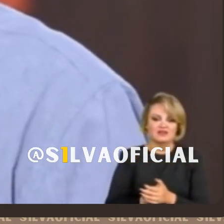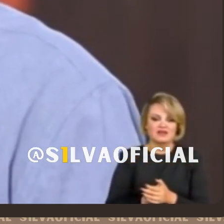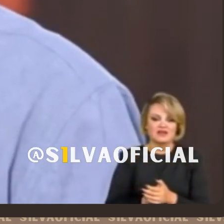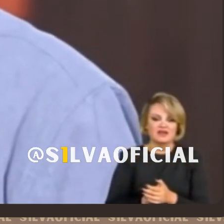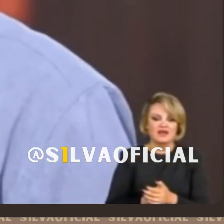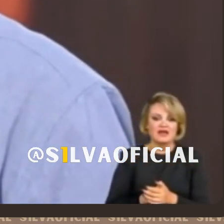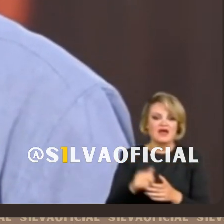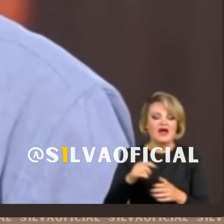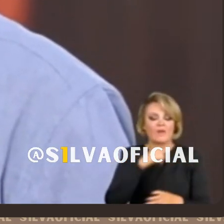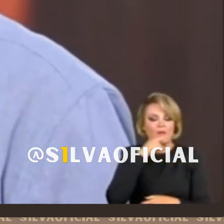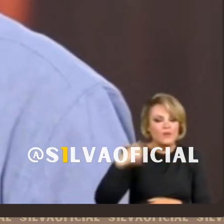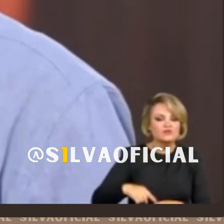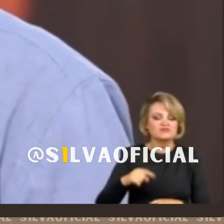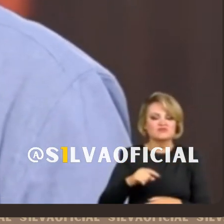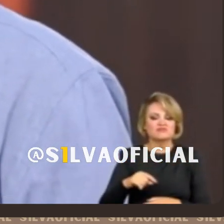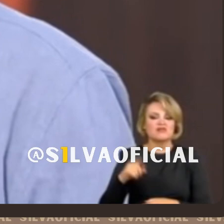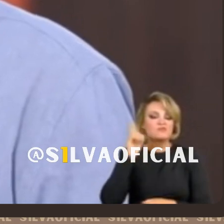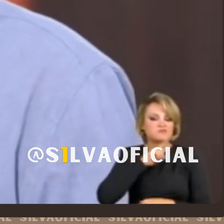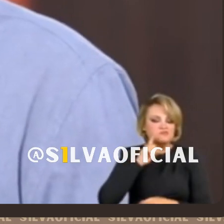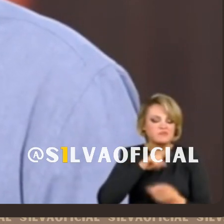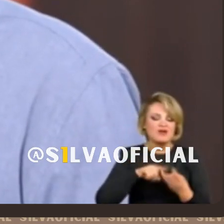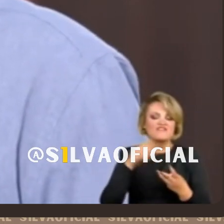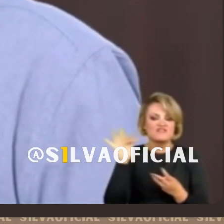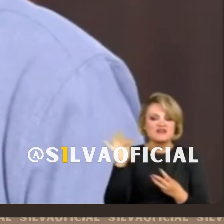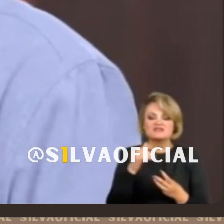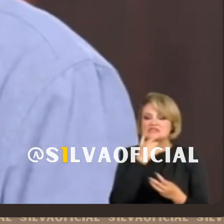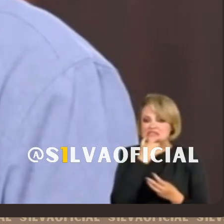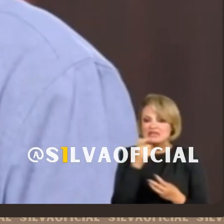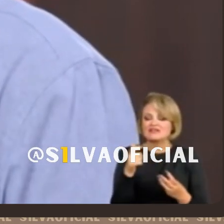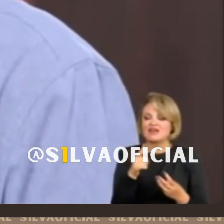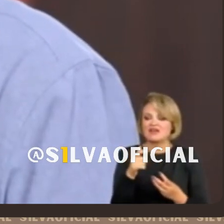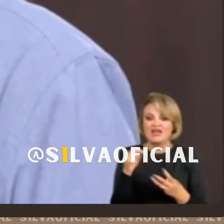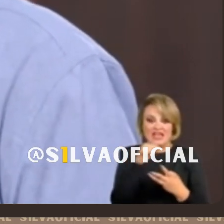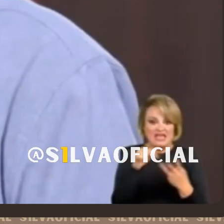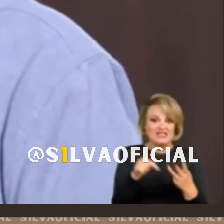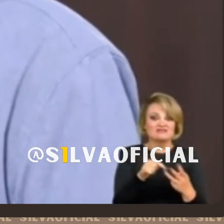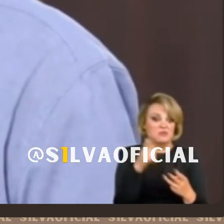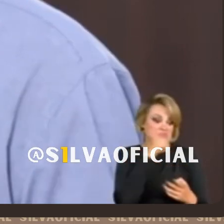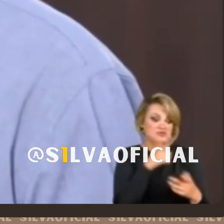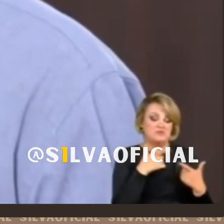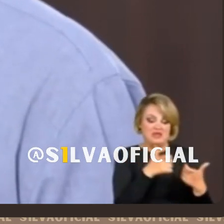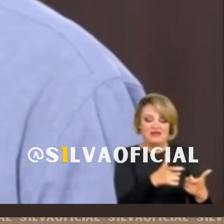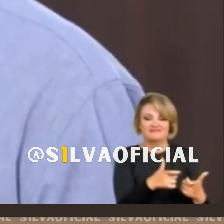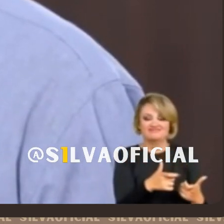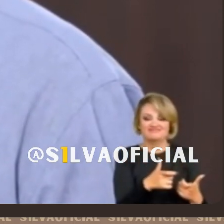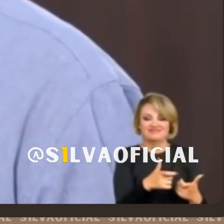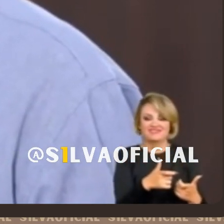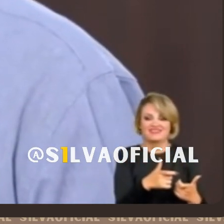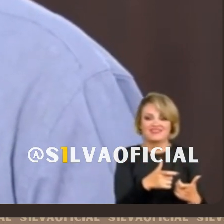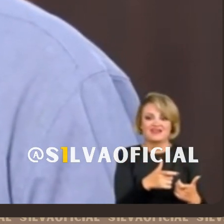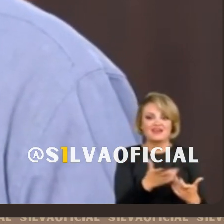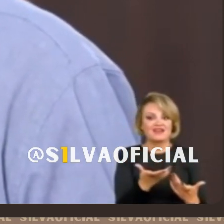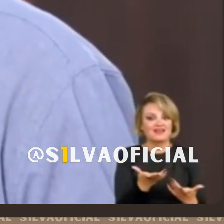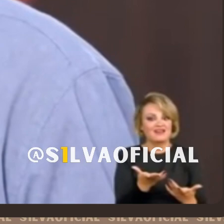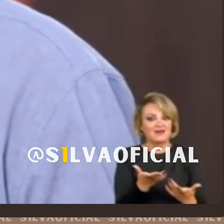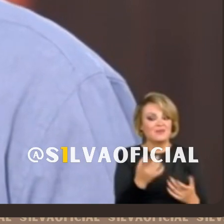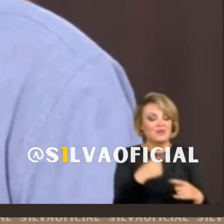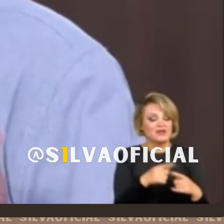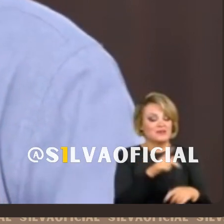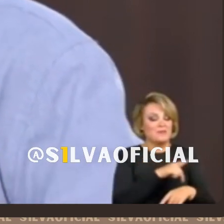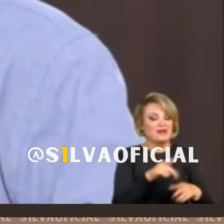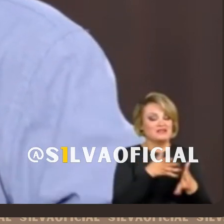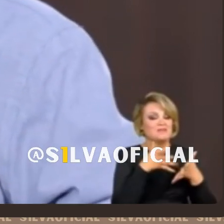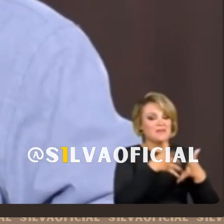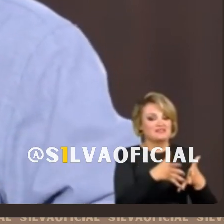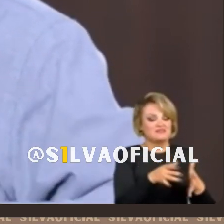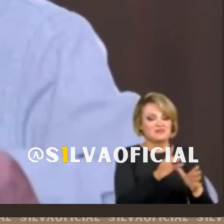França, a Inglaterra contra a Líbia. Ou seja, então é preciso ter países para que a gente possa controlar. Fortalecer. Não é preciso ter guerra.